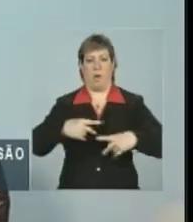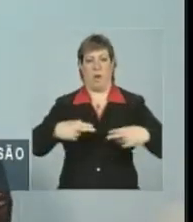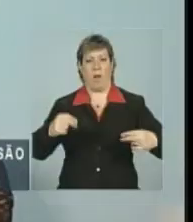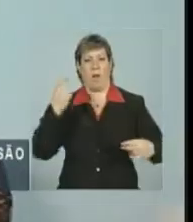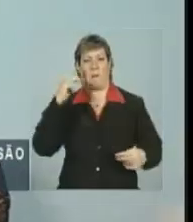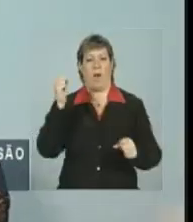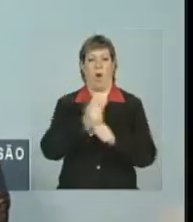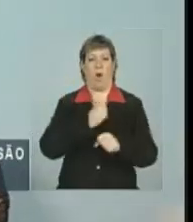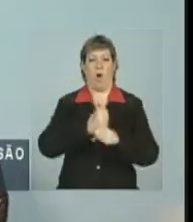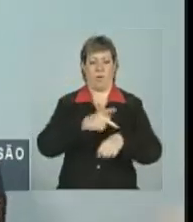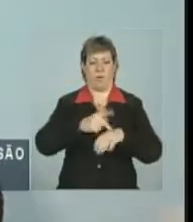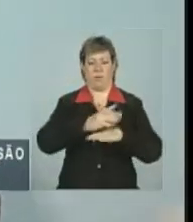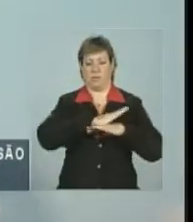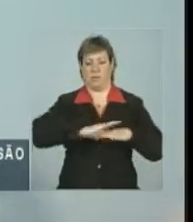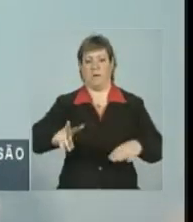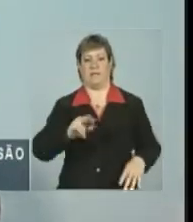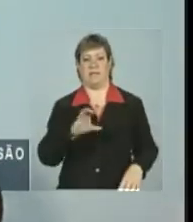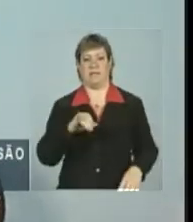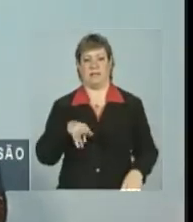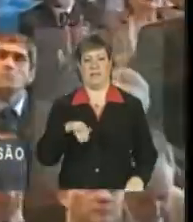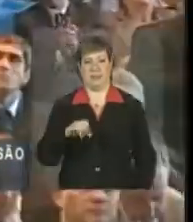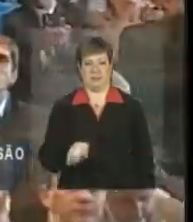para estradas vicinais.